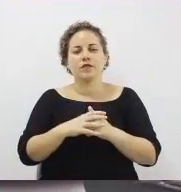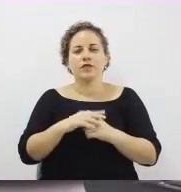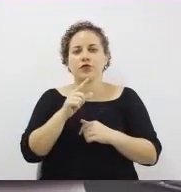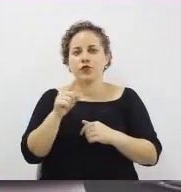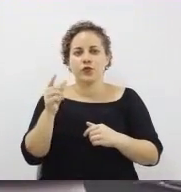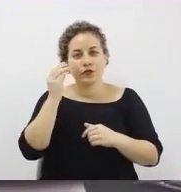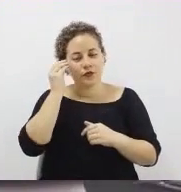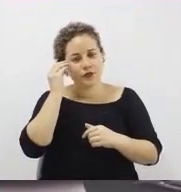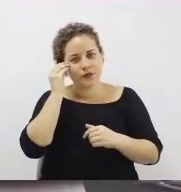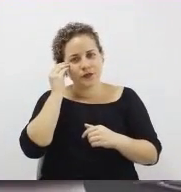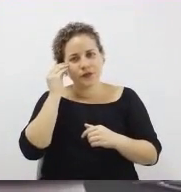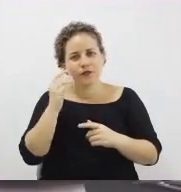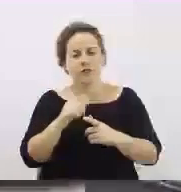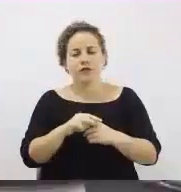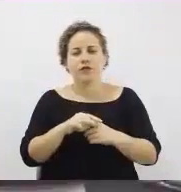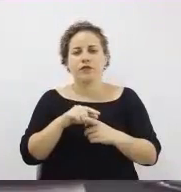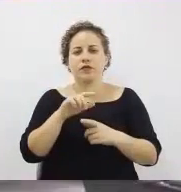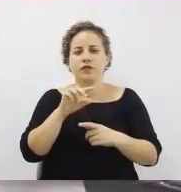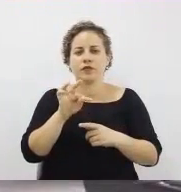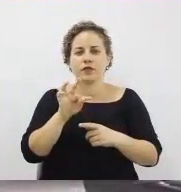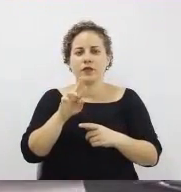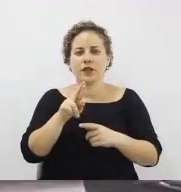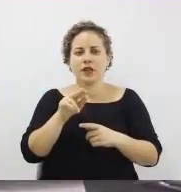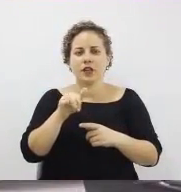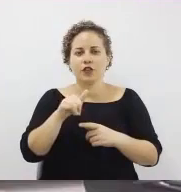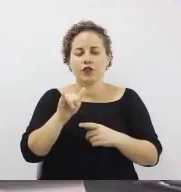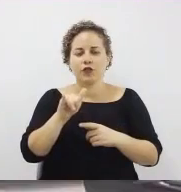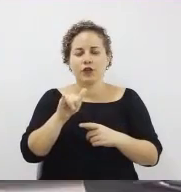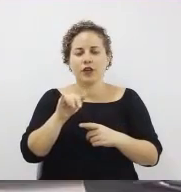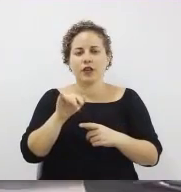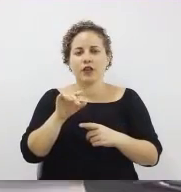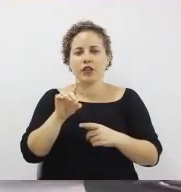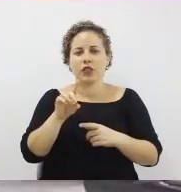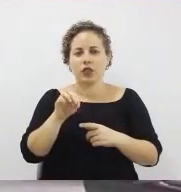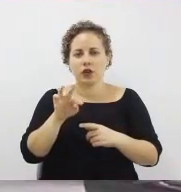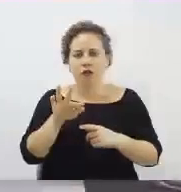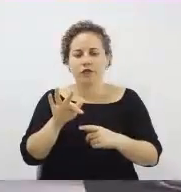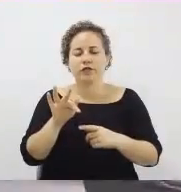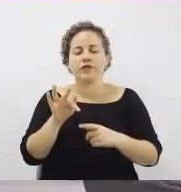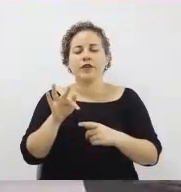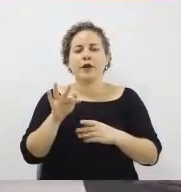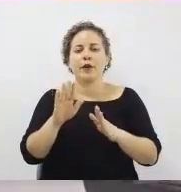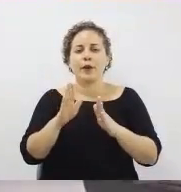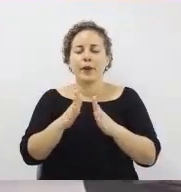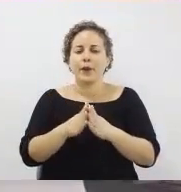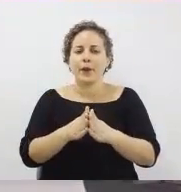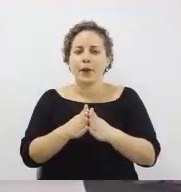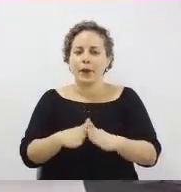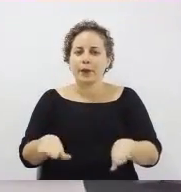de competências o conceito de trade-off, que é a análise de compensação. À medida que se